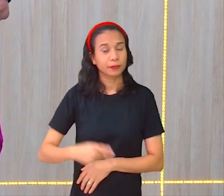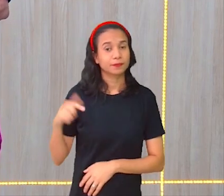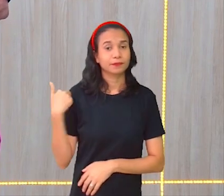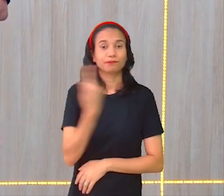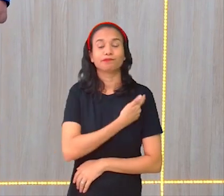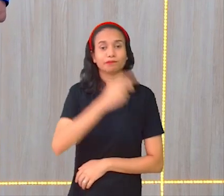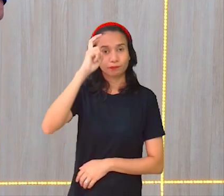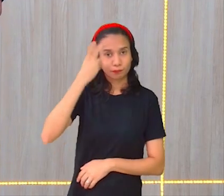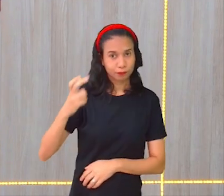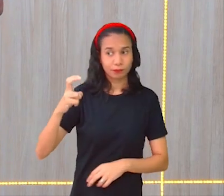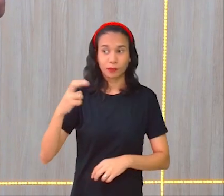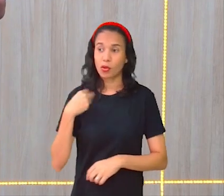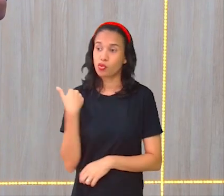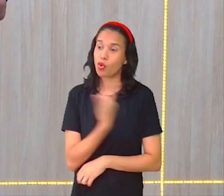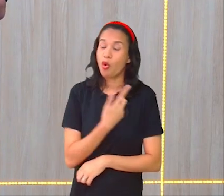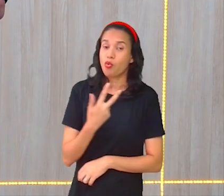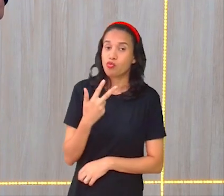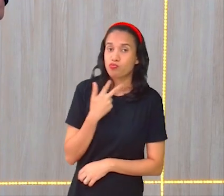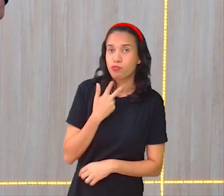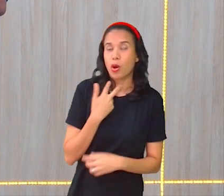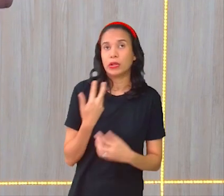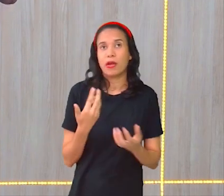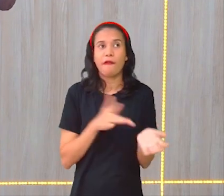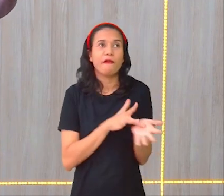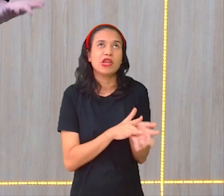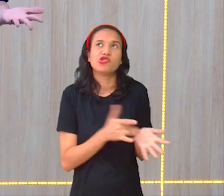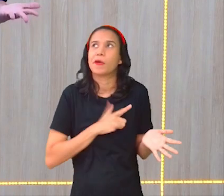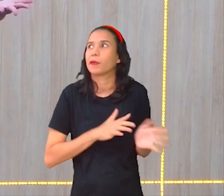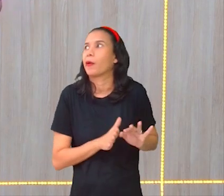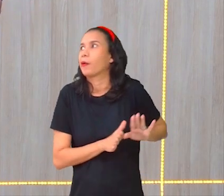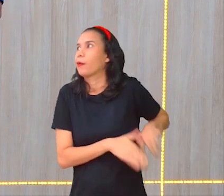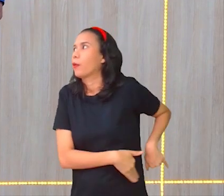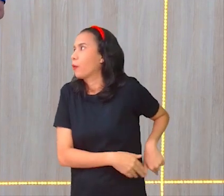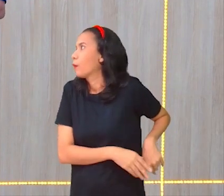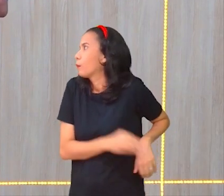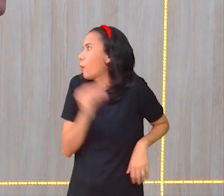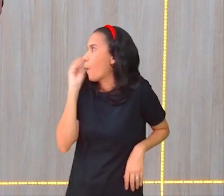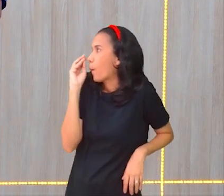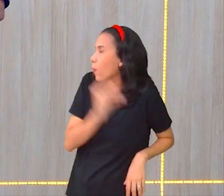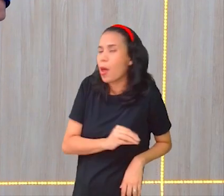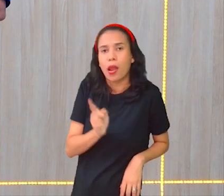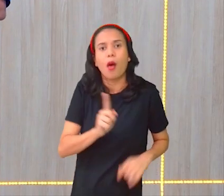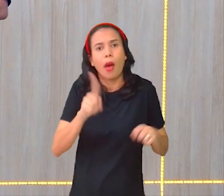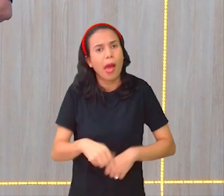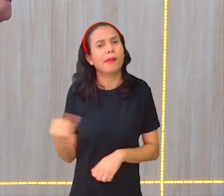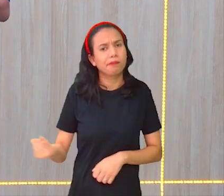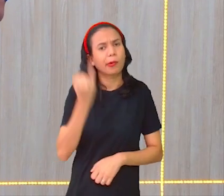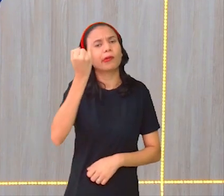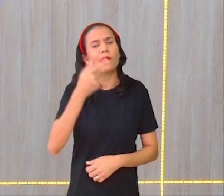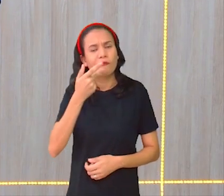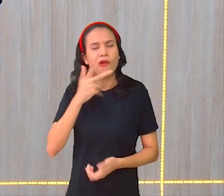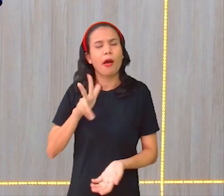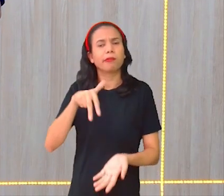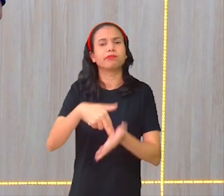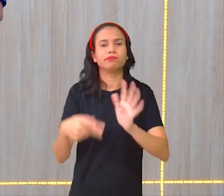cultura. E isso a gente não pode fingir que a gente não está vendo que isso não existe. Isso é muito importante e precisa